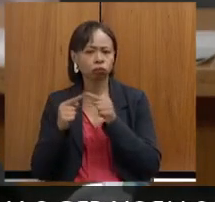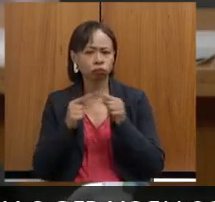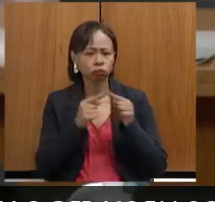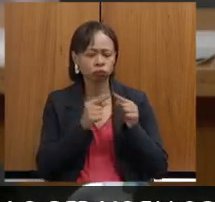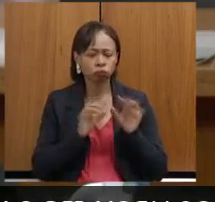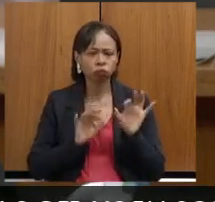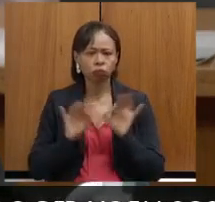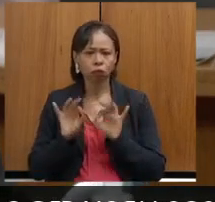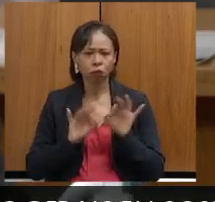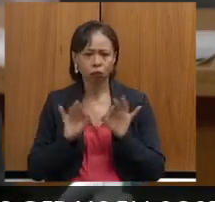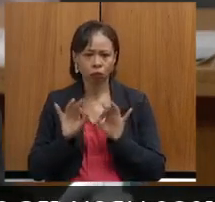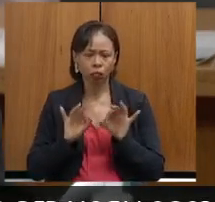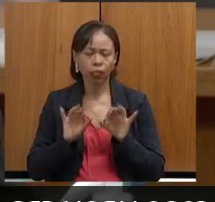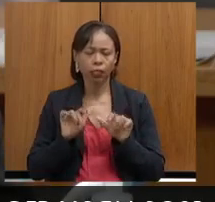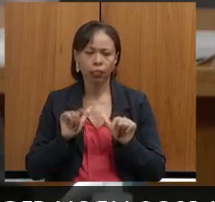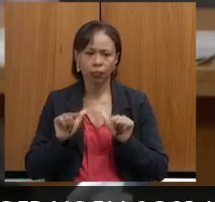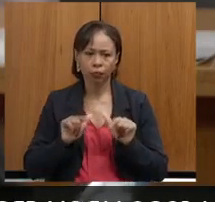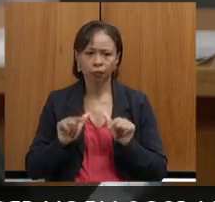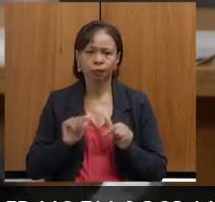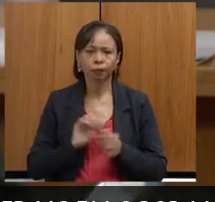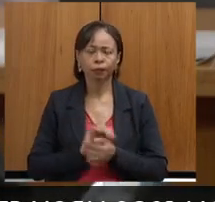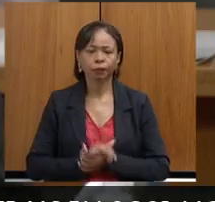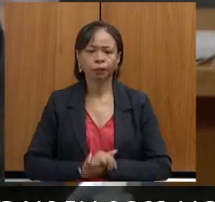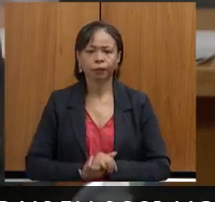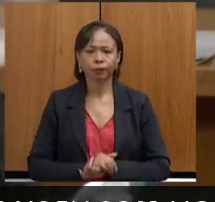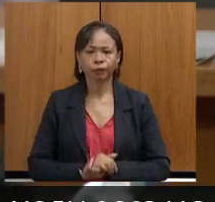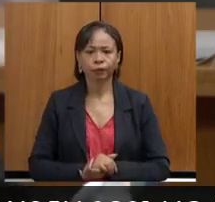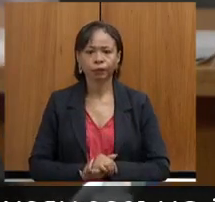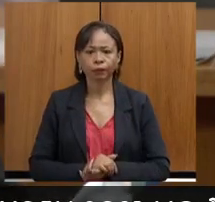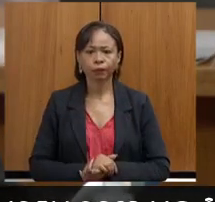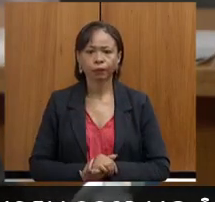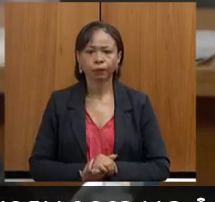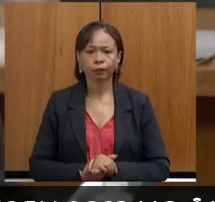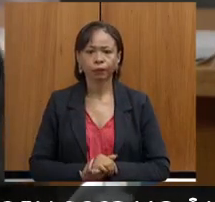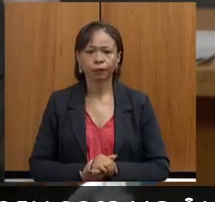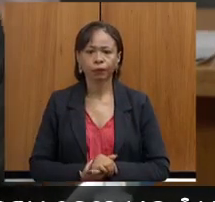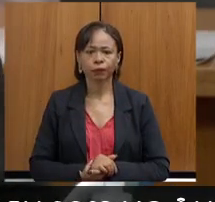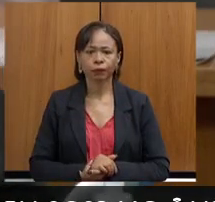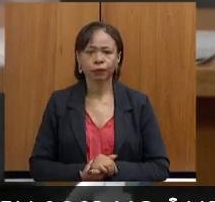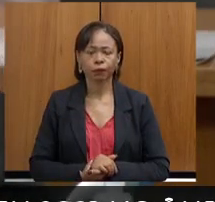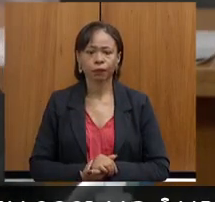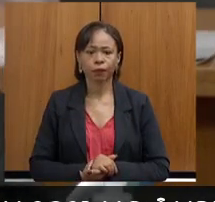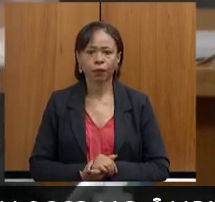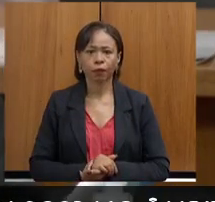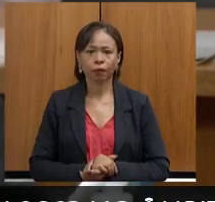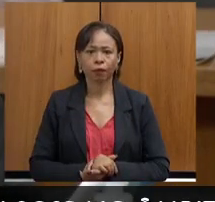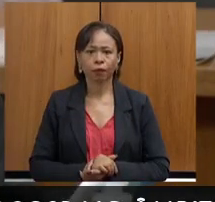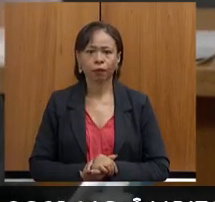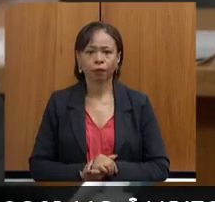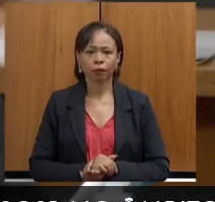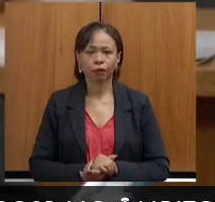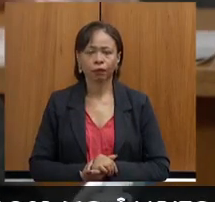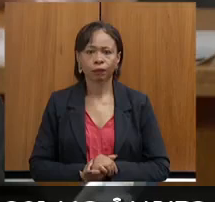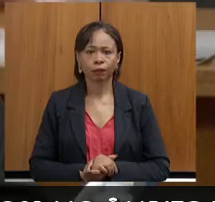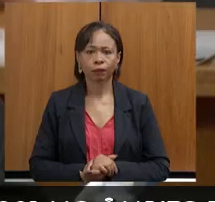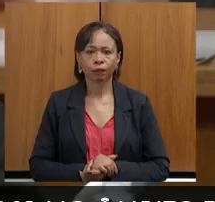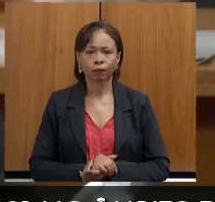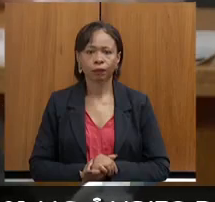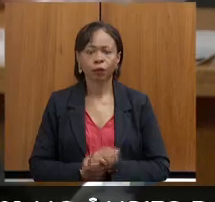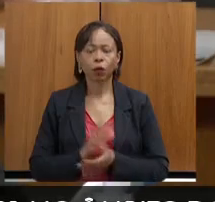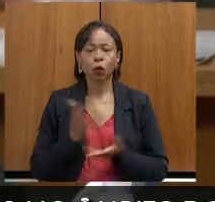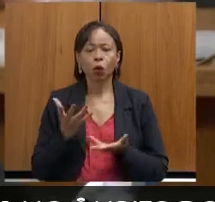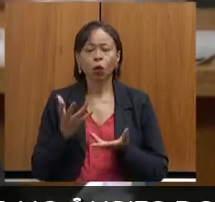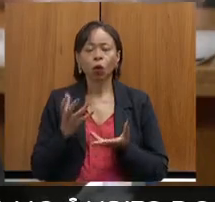desse serviço pode seguir em torno do abastecimento do Banco Nacional de perfis